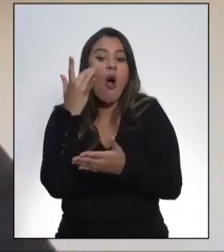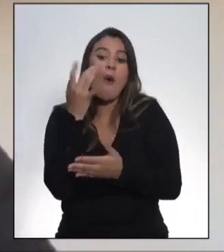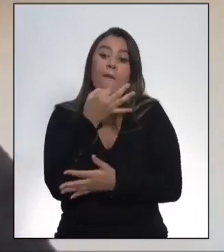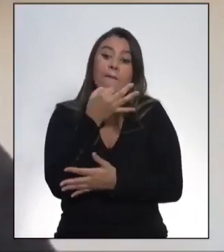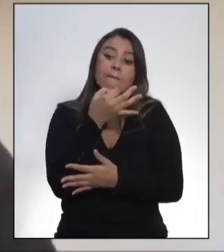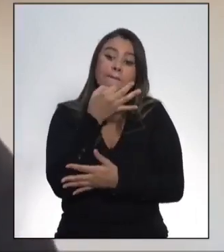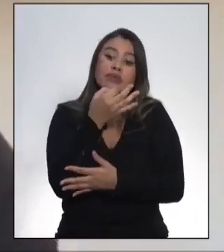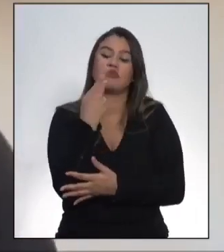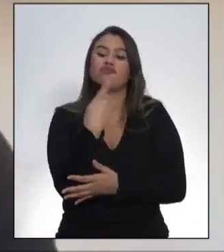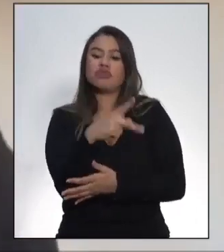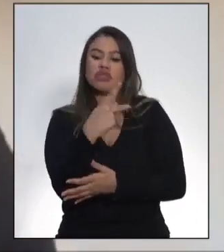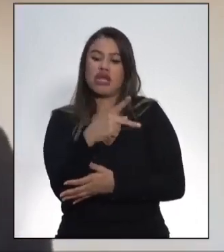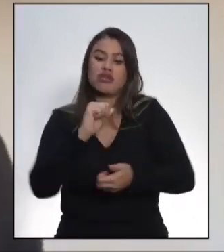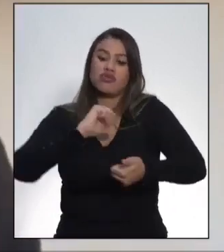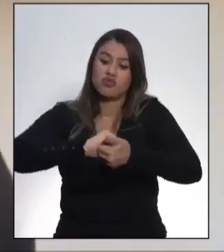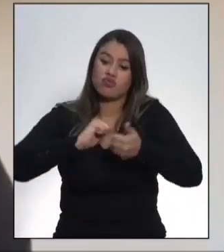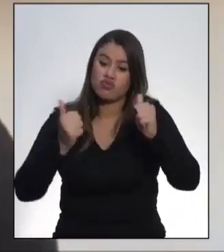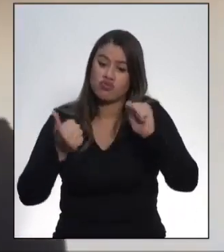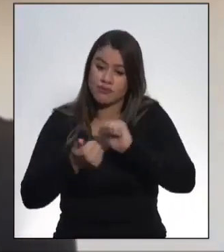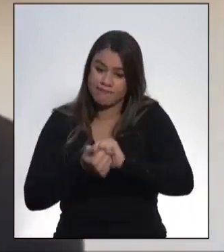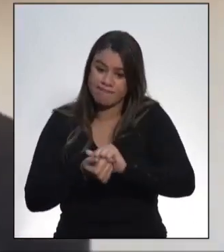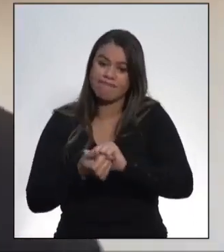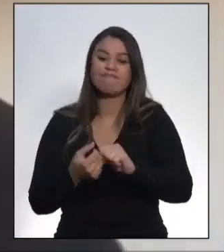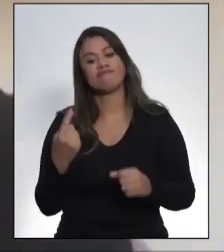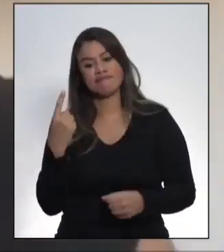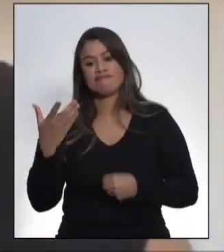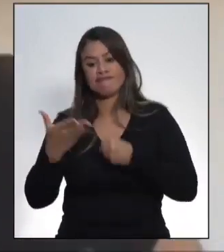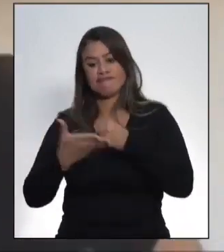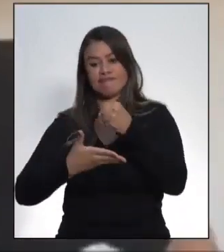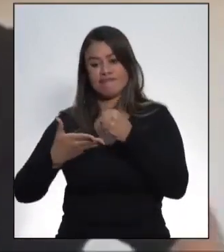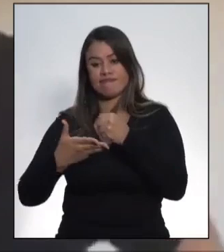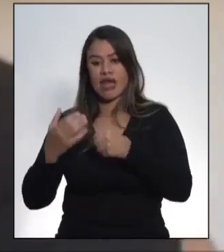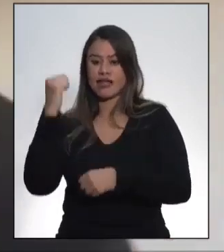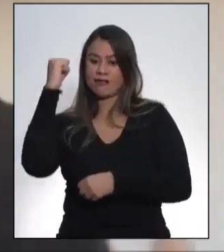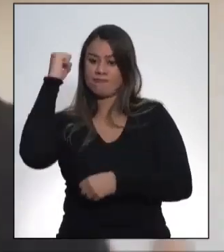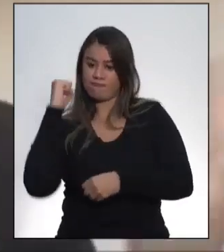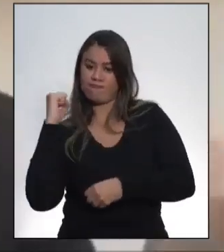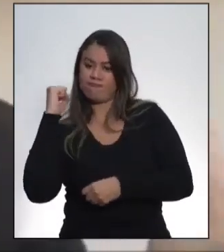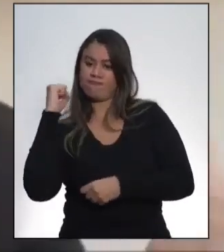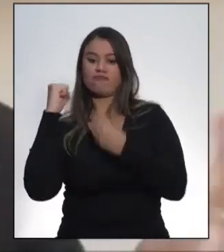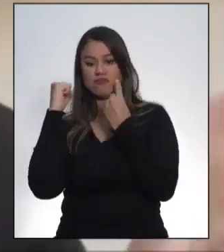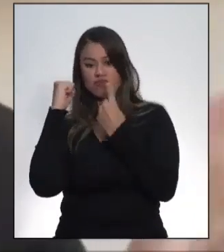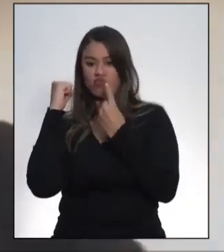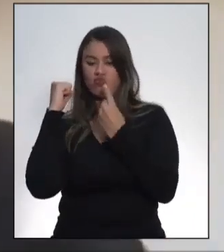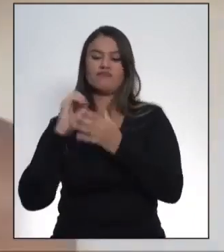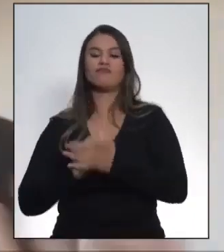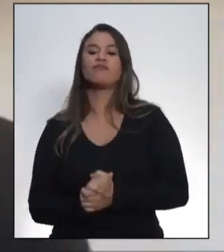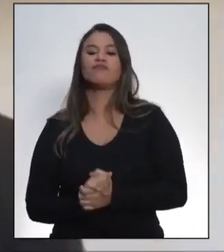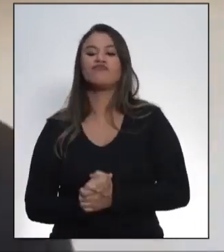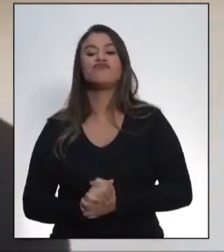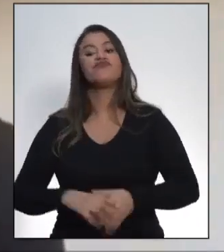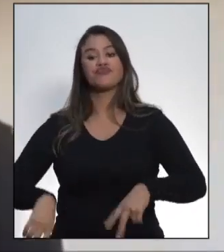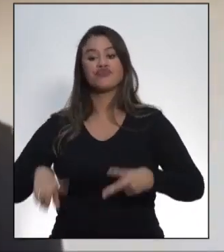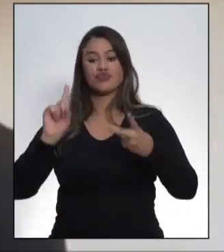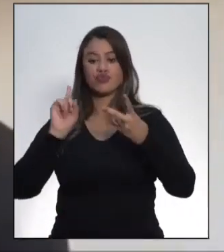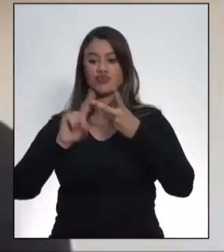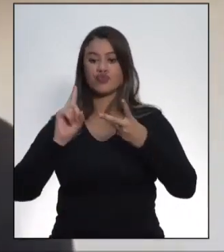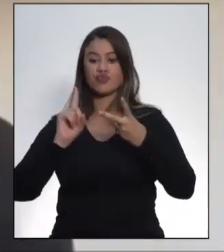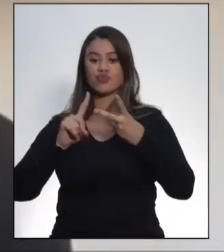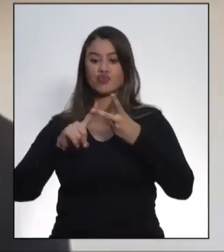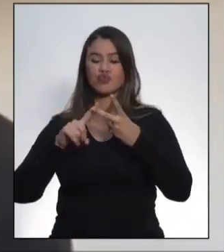número 1. O pilar número 2 é o pilar que a gente chama de praça. Onde você vai vender esse